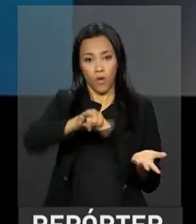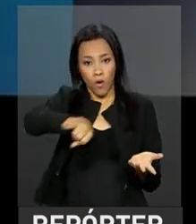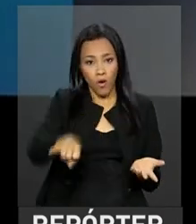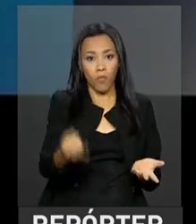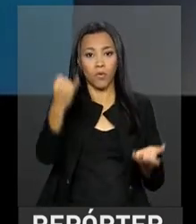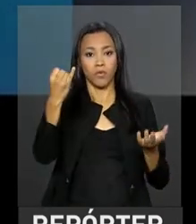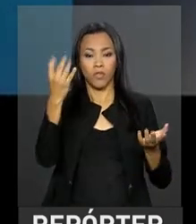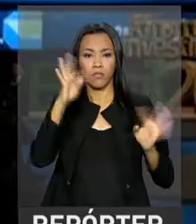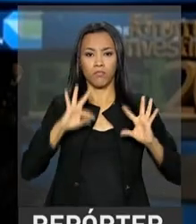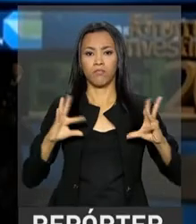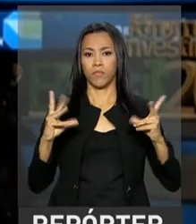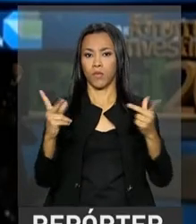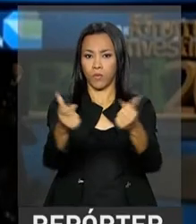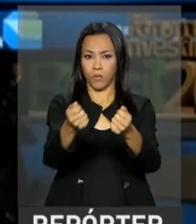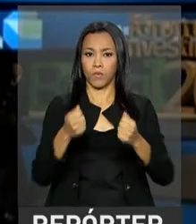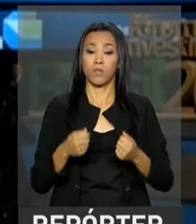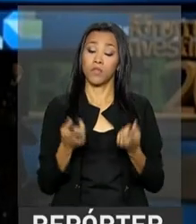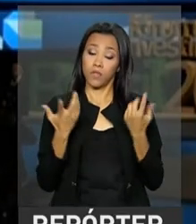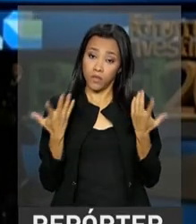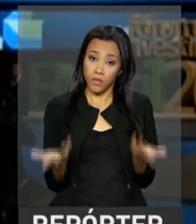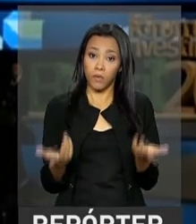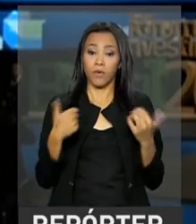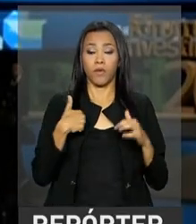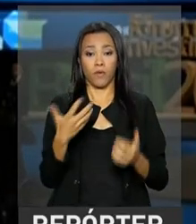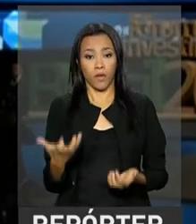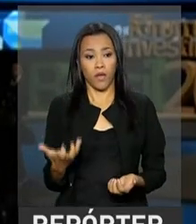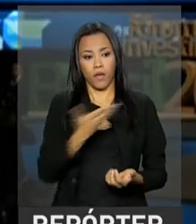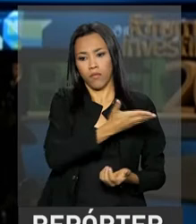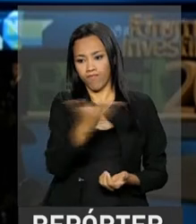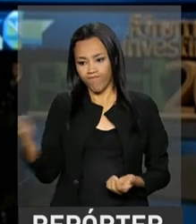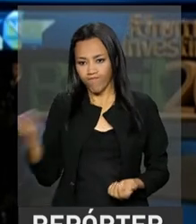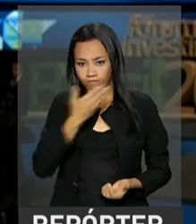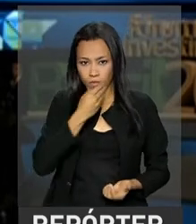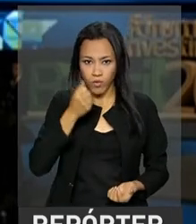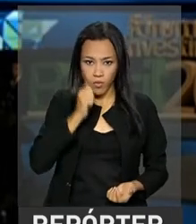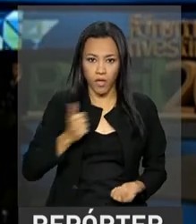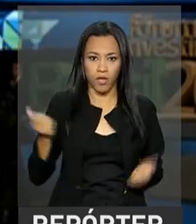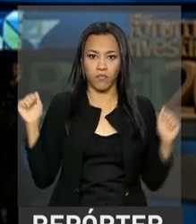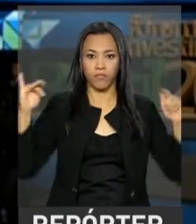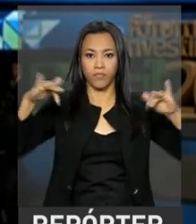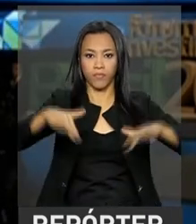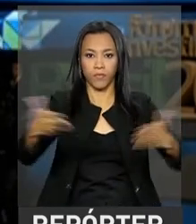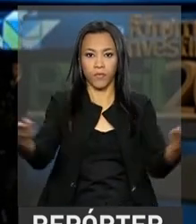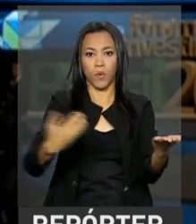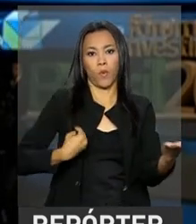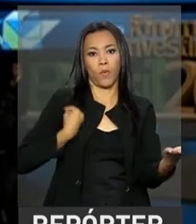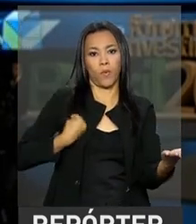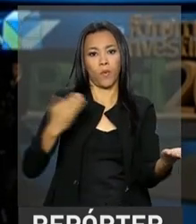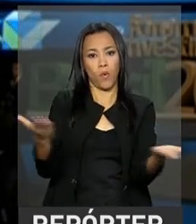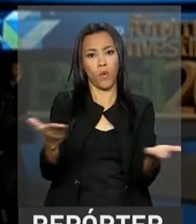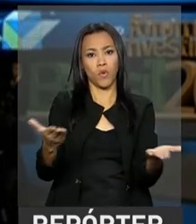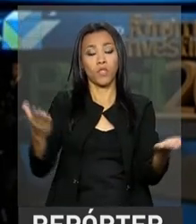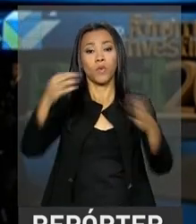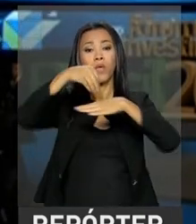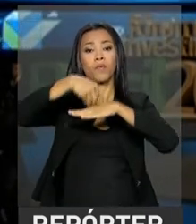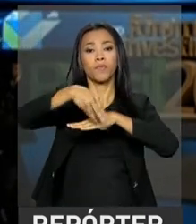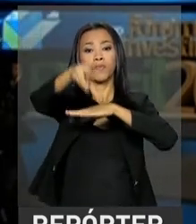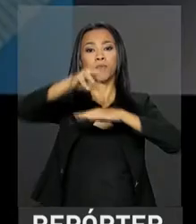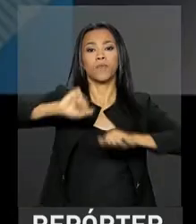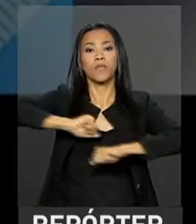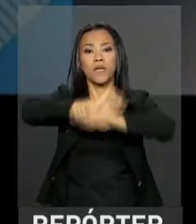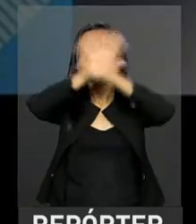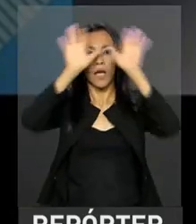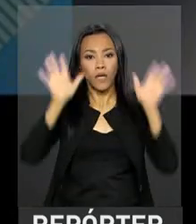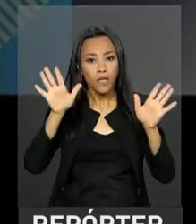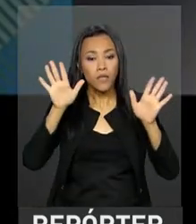quero, meus senhores e minhas senhoras, eu quero transmitir uma mensagem clara.